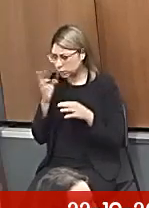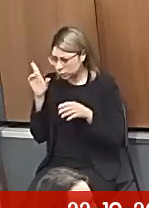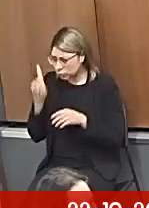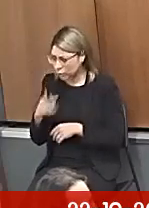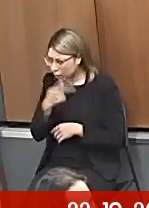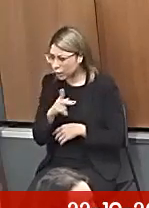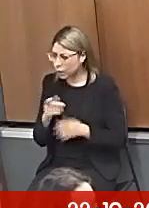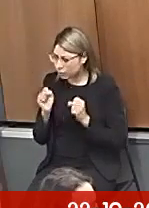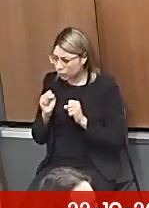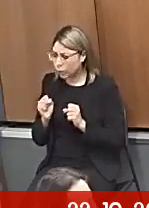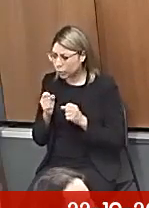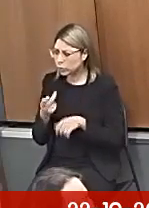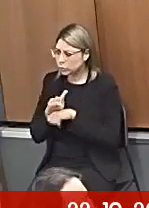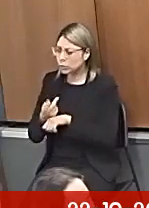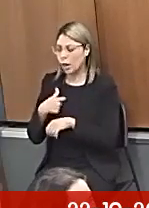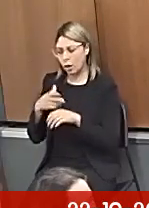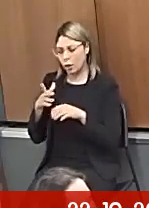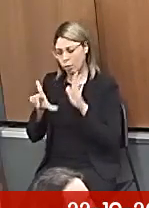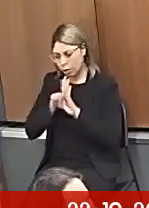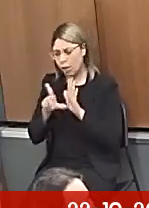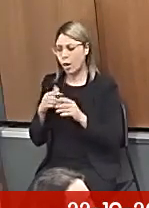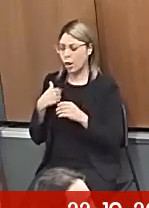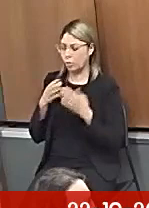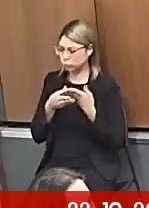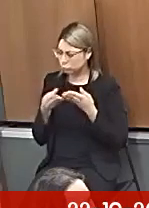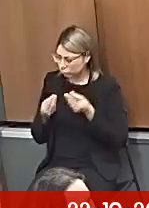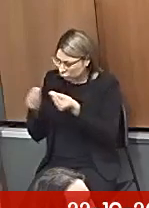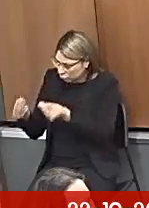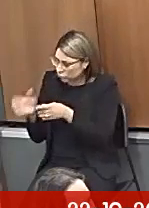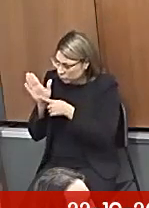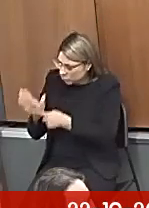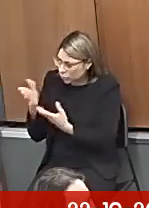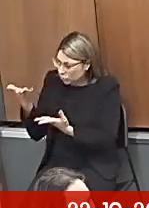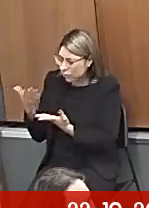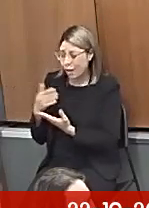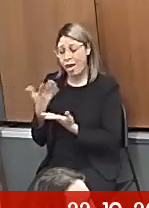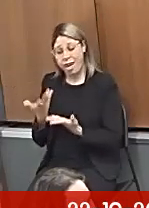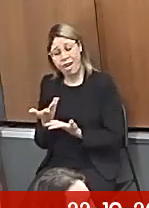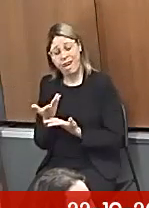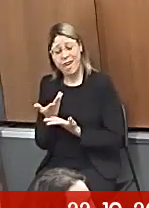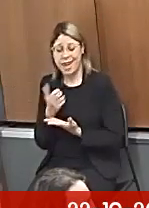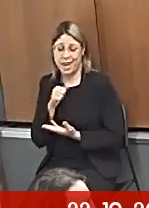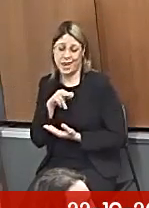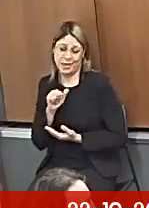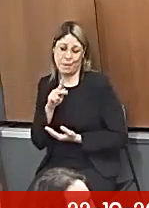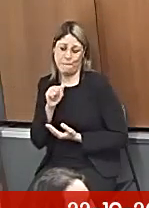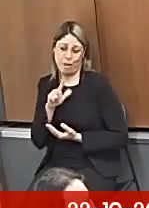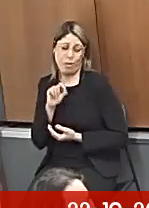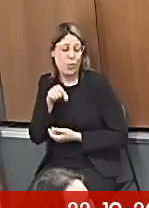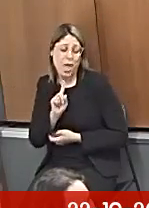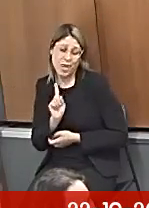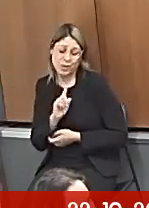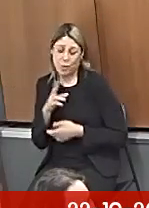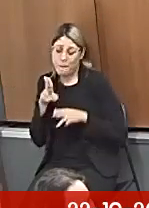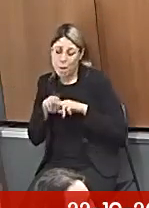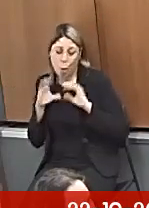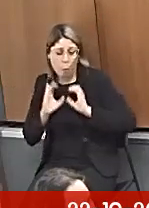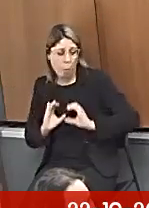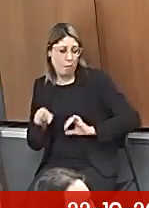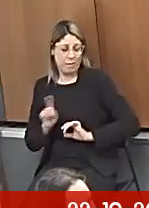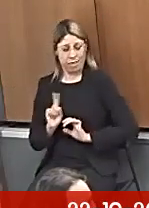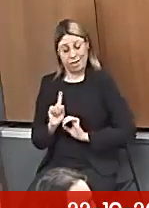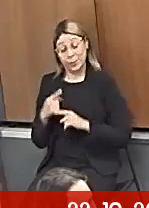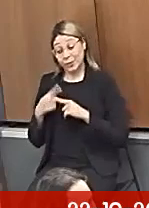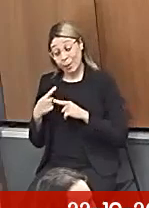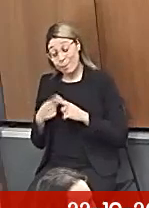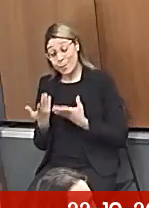vai lá, e eu peguei a lei, fui lá, conversei com ela, ela falou, ai, Ana Paula, não é isso. Não é pelo comportamento, é porque aqui,